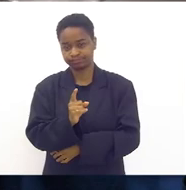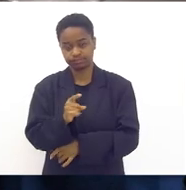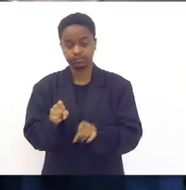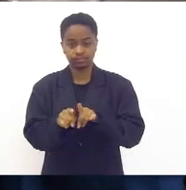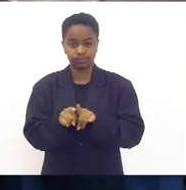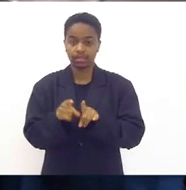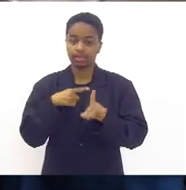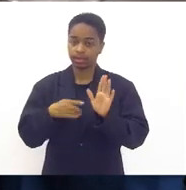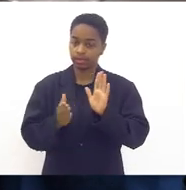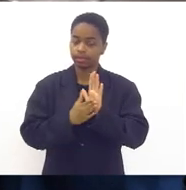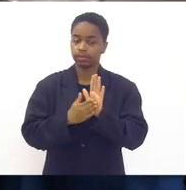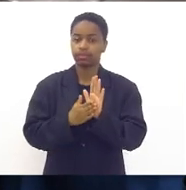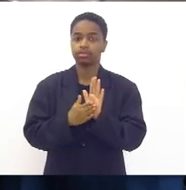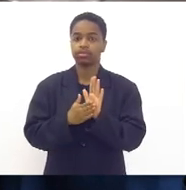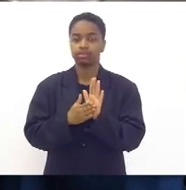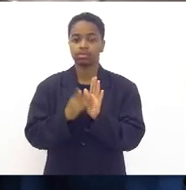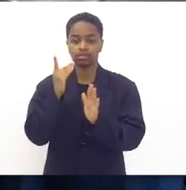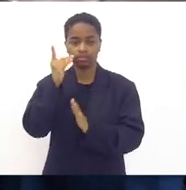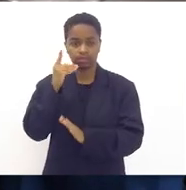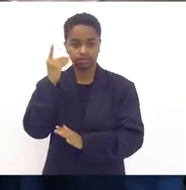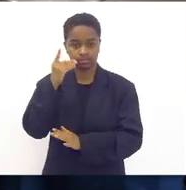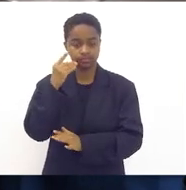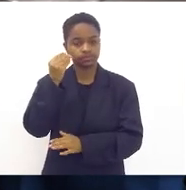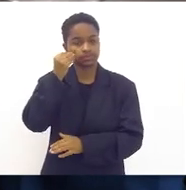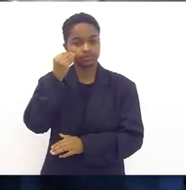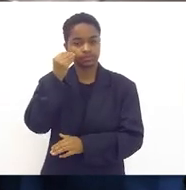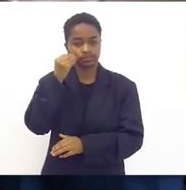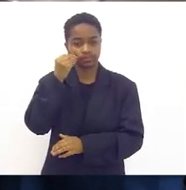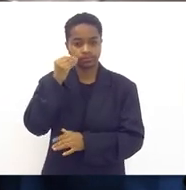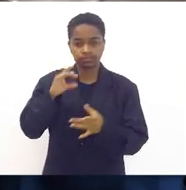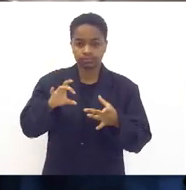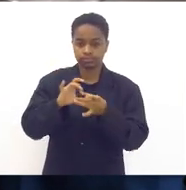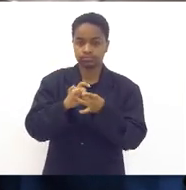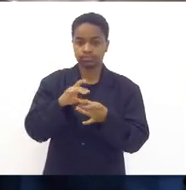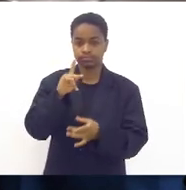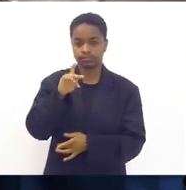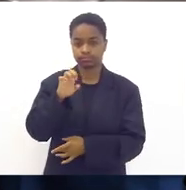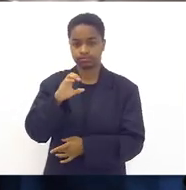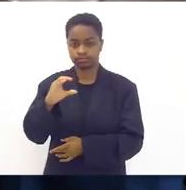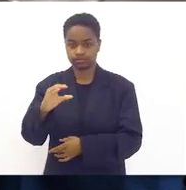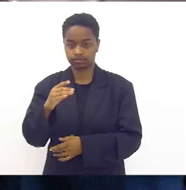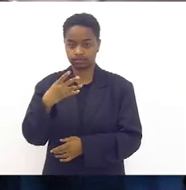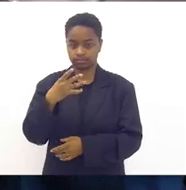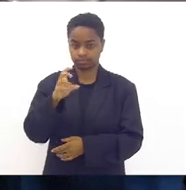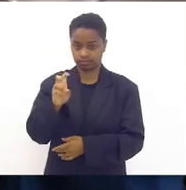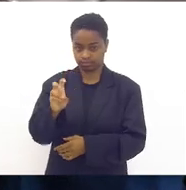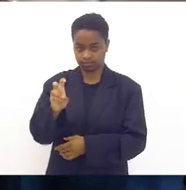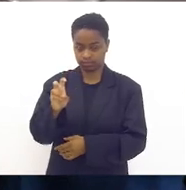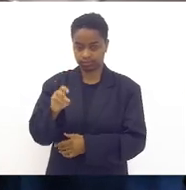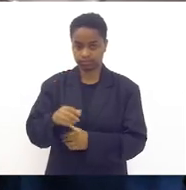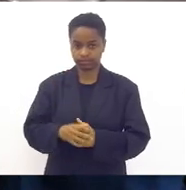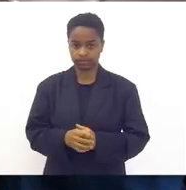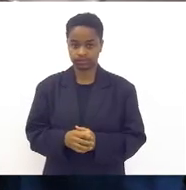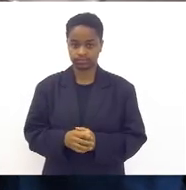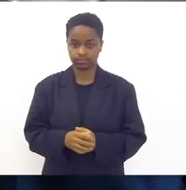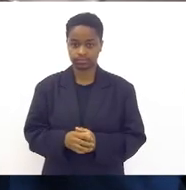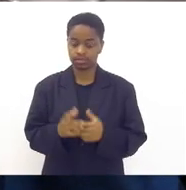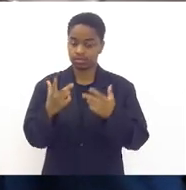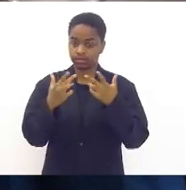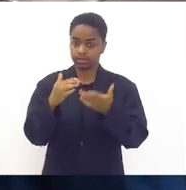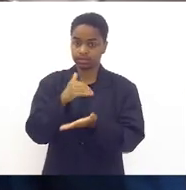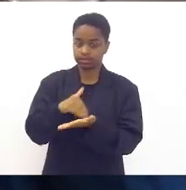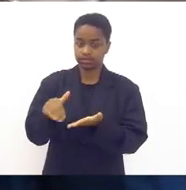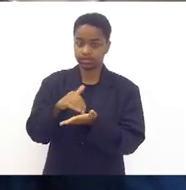propôs lá aos deputados, se não tivesse, introduzisse isso na PEC 45, como o próprio